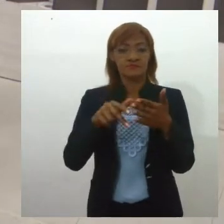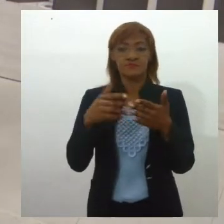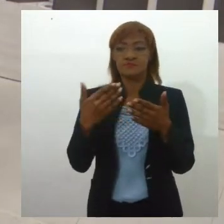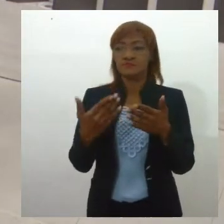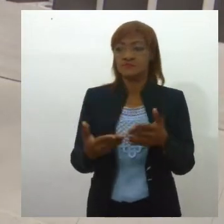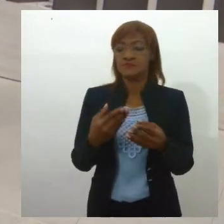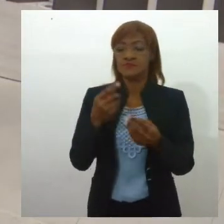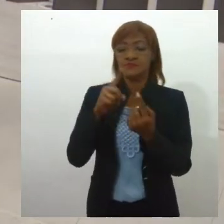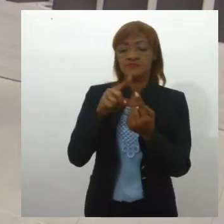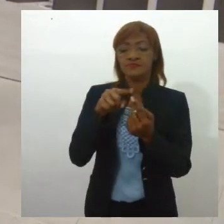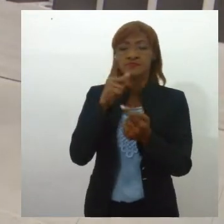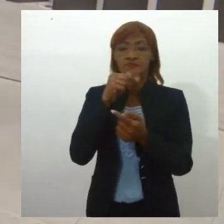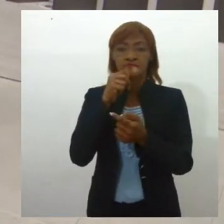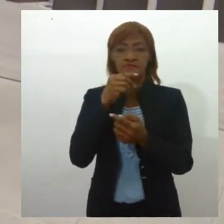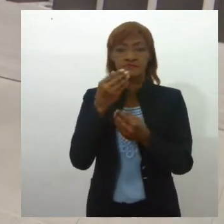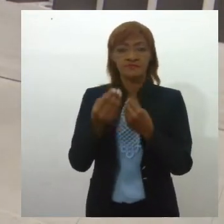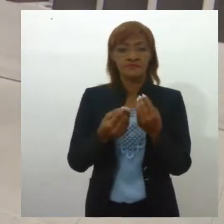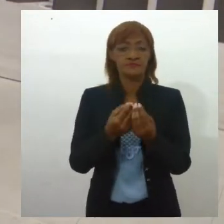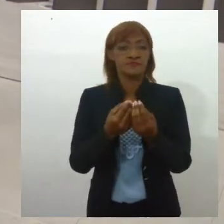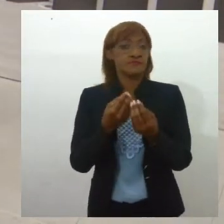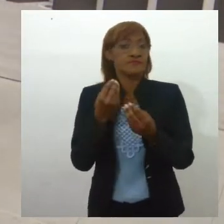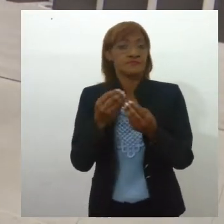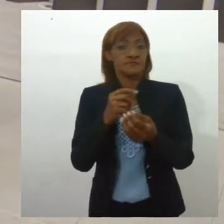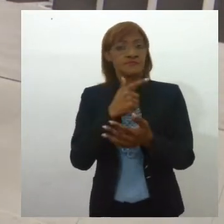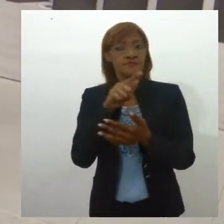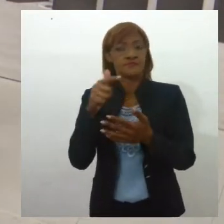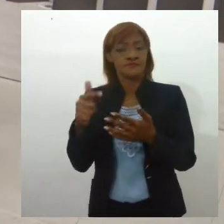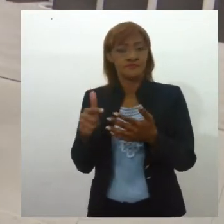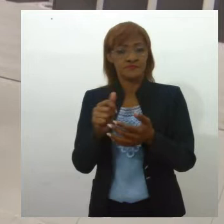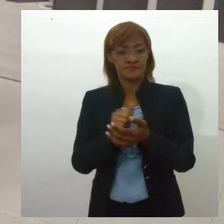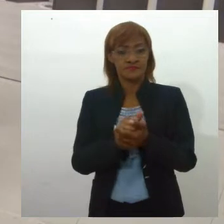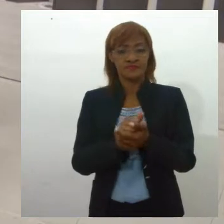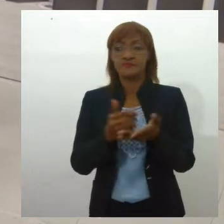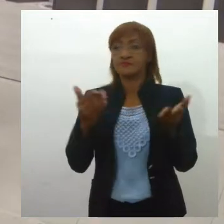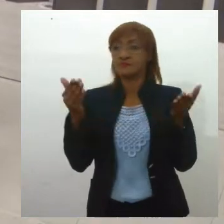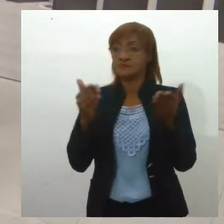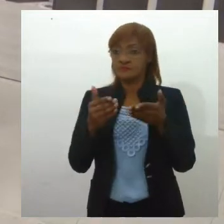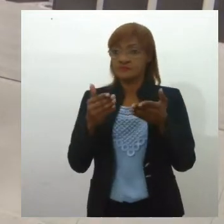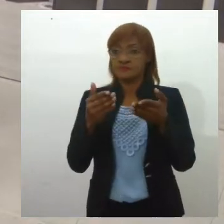da água, restauração florestal, dentre outros. E para falar sobre este